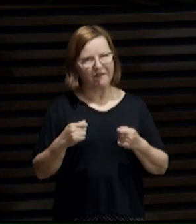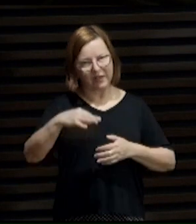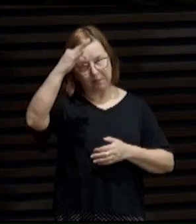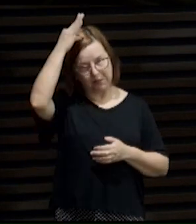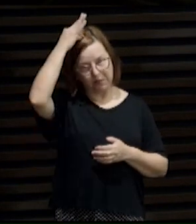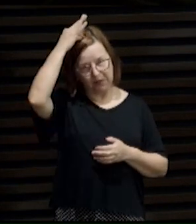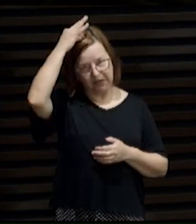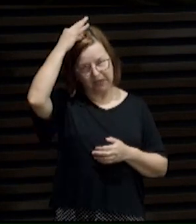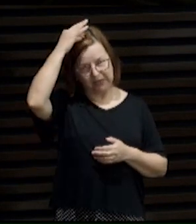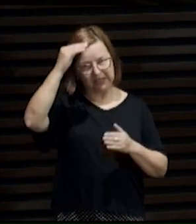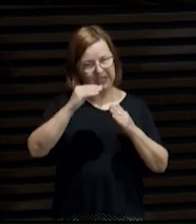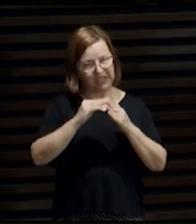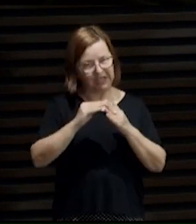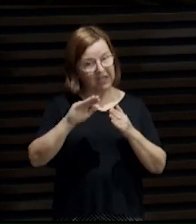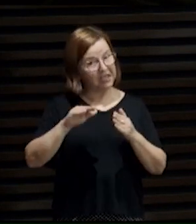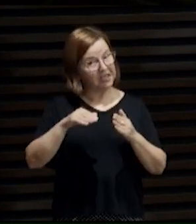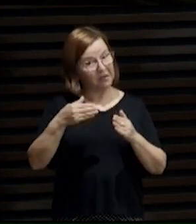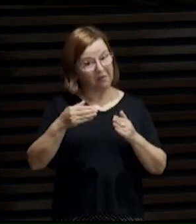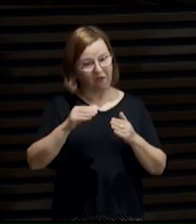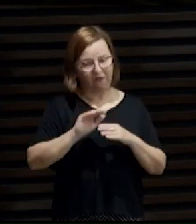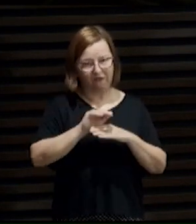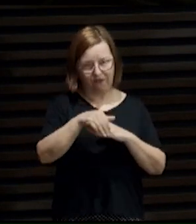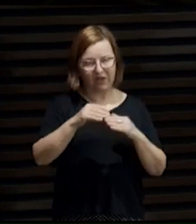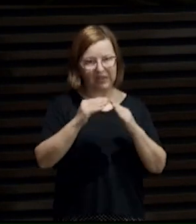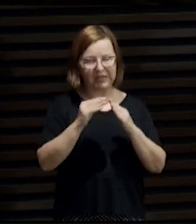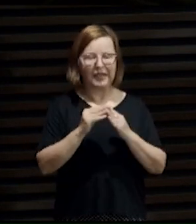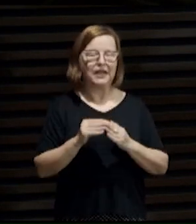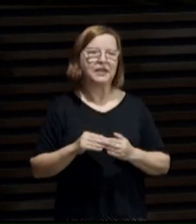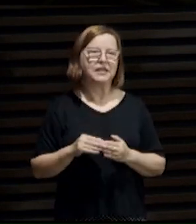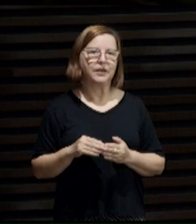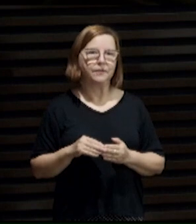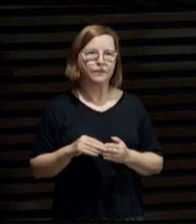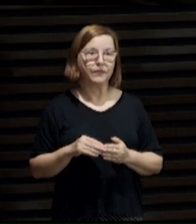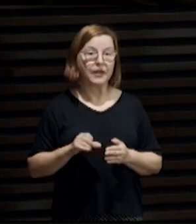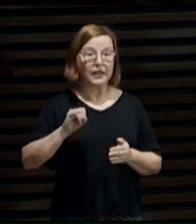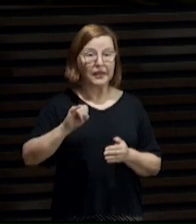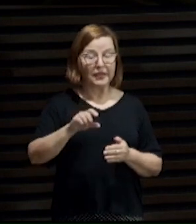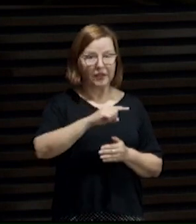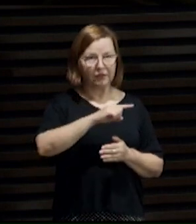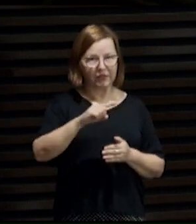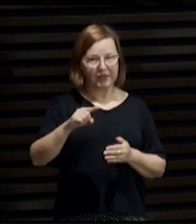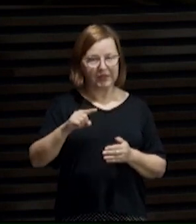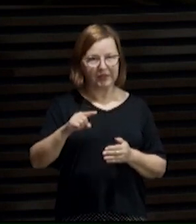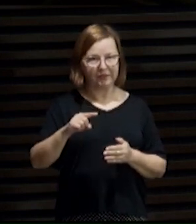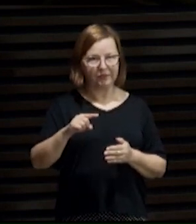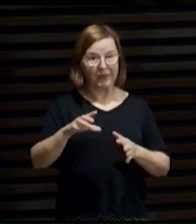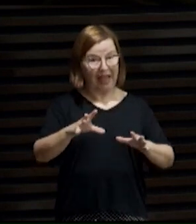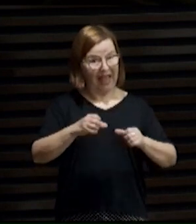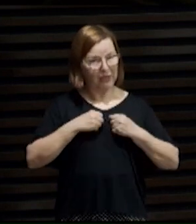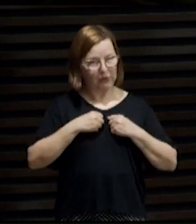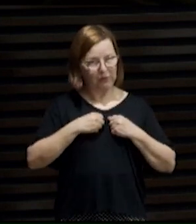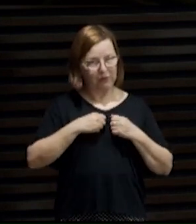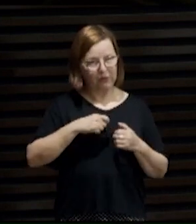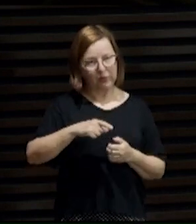lembrando que o culto doméstico é um dos trabalhos do cabeça da casa. E se você, mulher, assumiu a liderança da